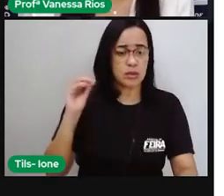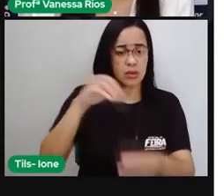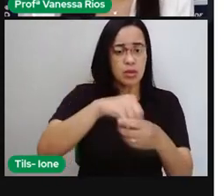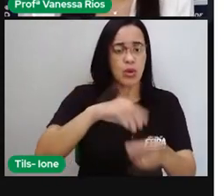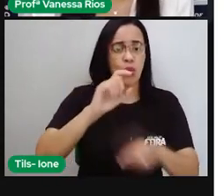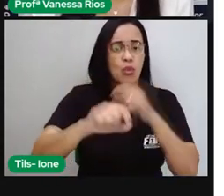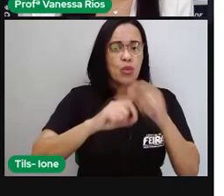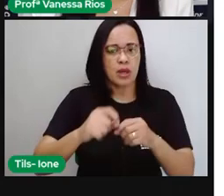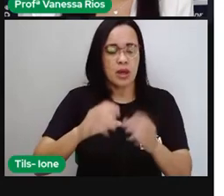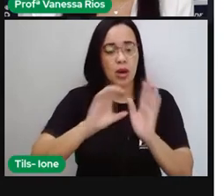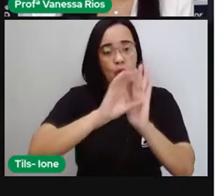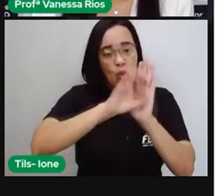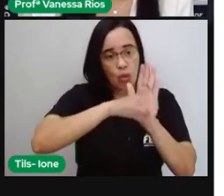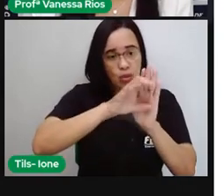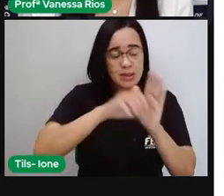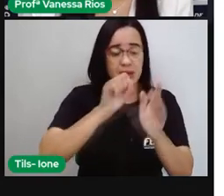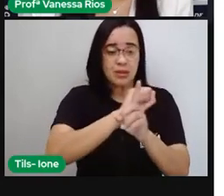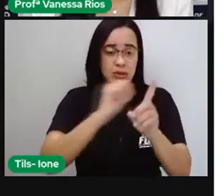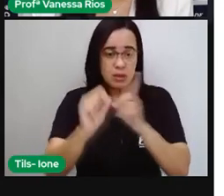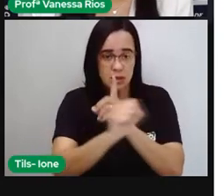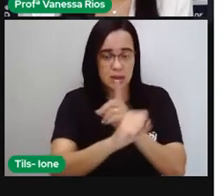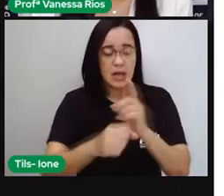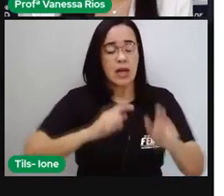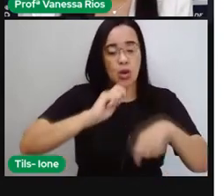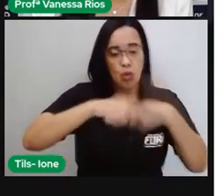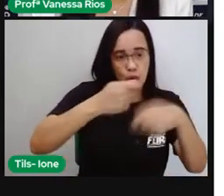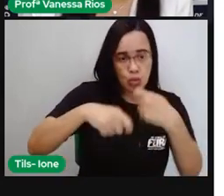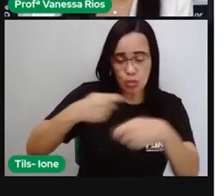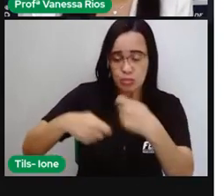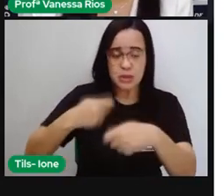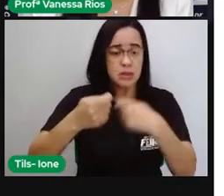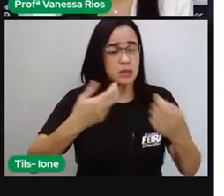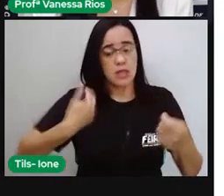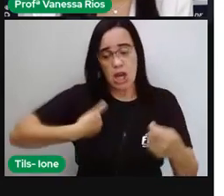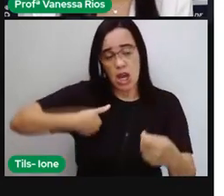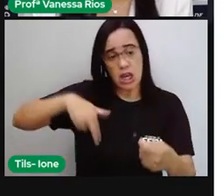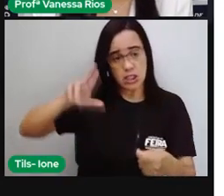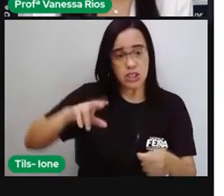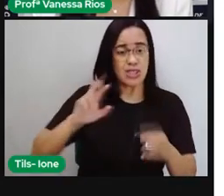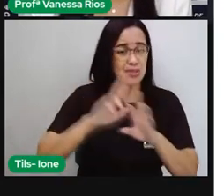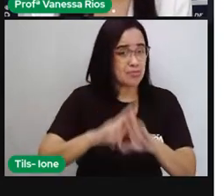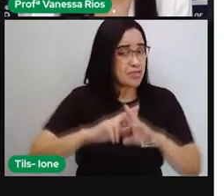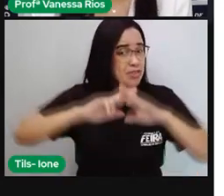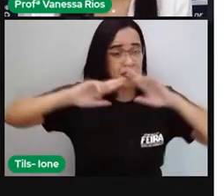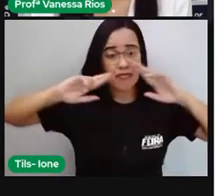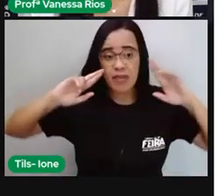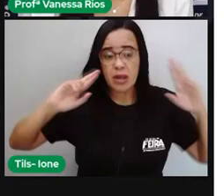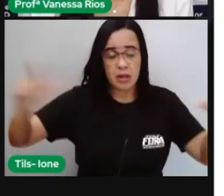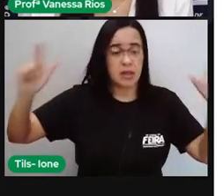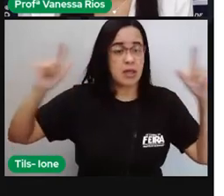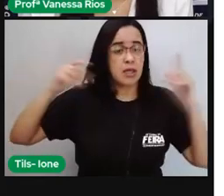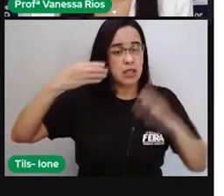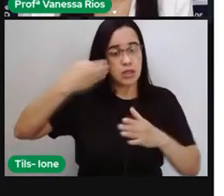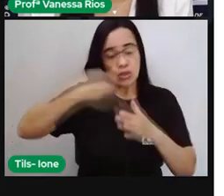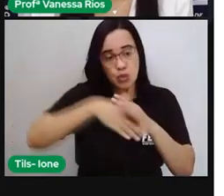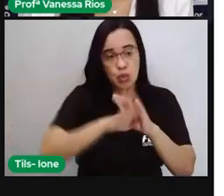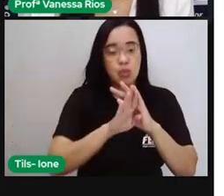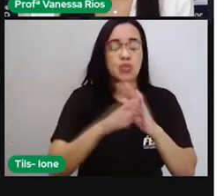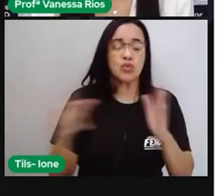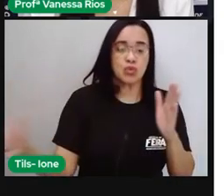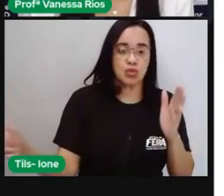novos conceitos de sociedade, de economia, de religião, muito diferentes aos costumes